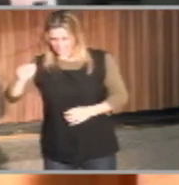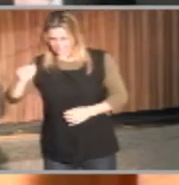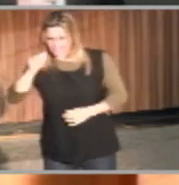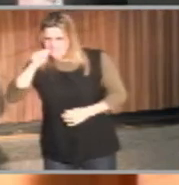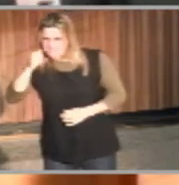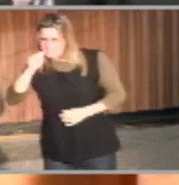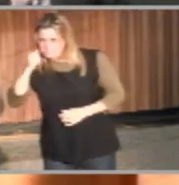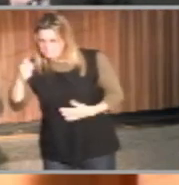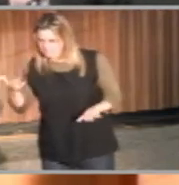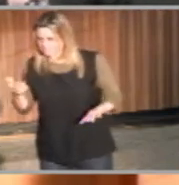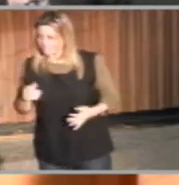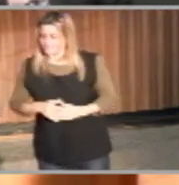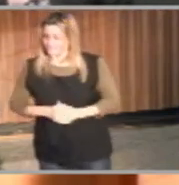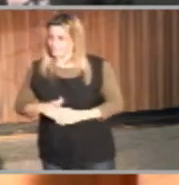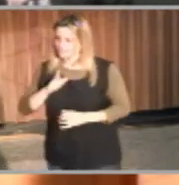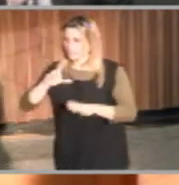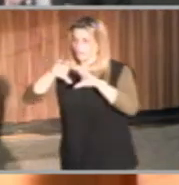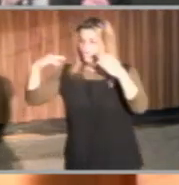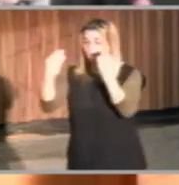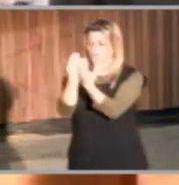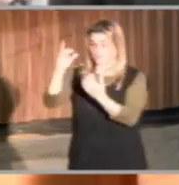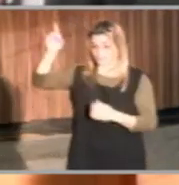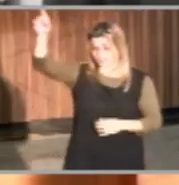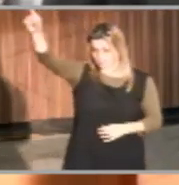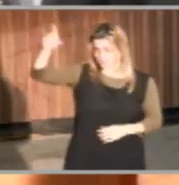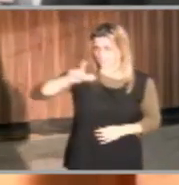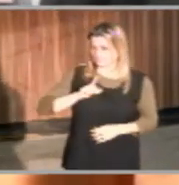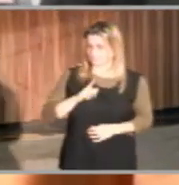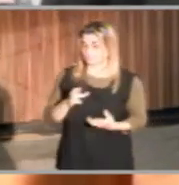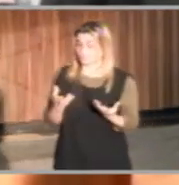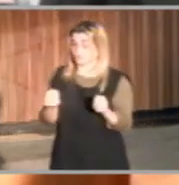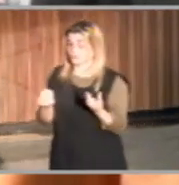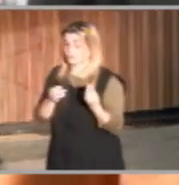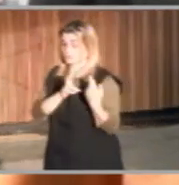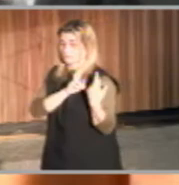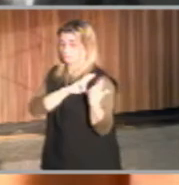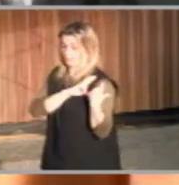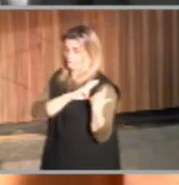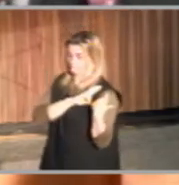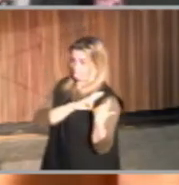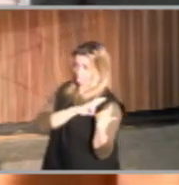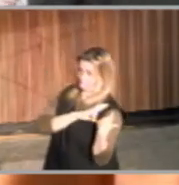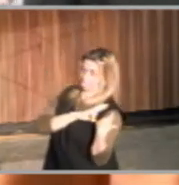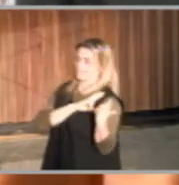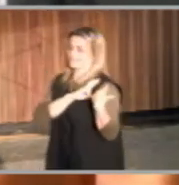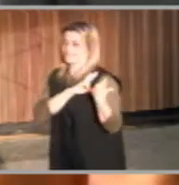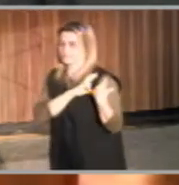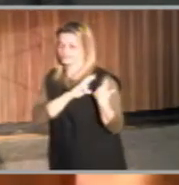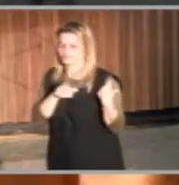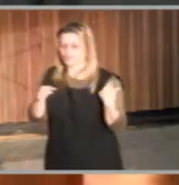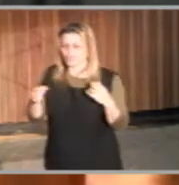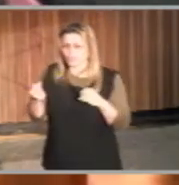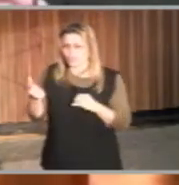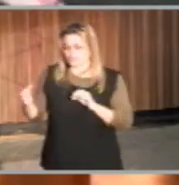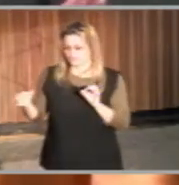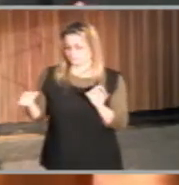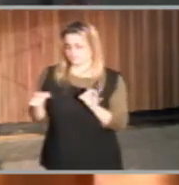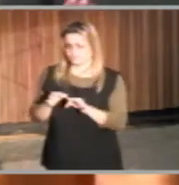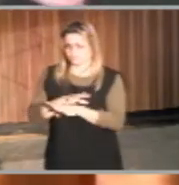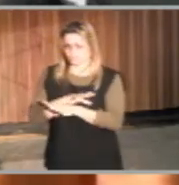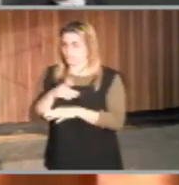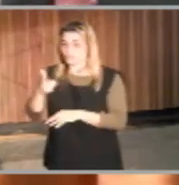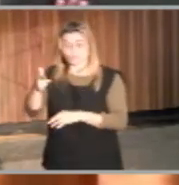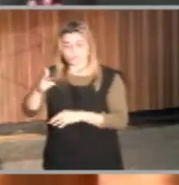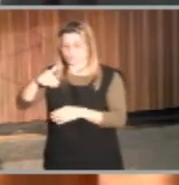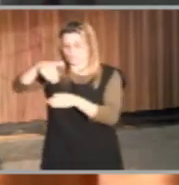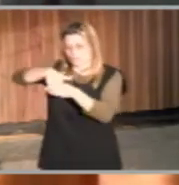todo o congresso que vai acontecer, é uma grande responsabilidade. estou terminando o meu mandato, não tem